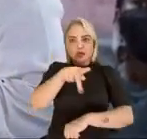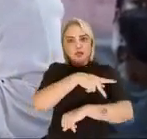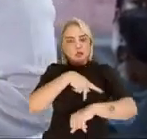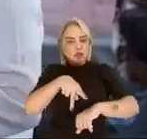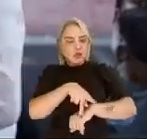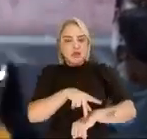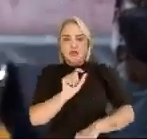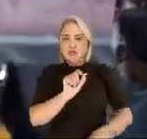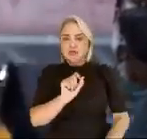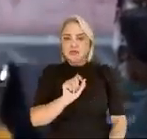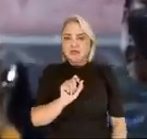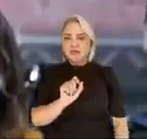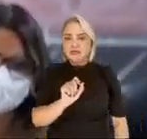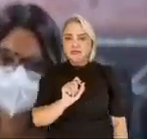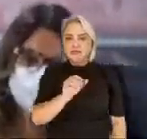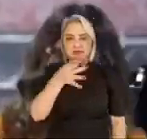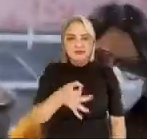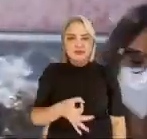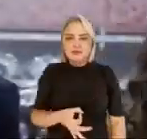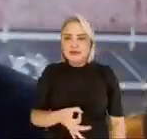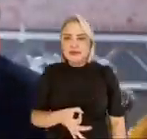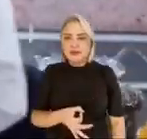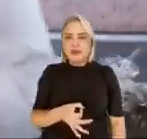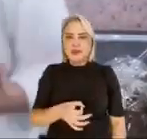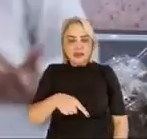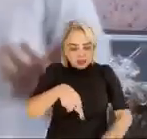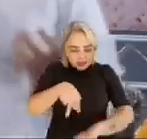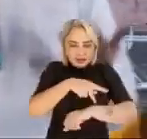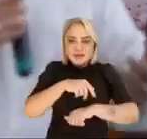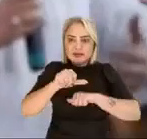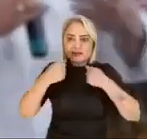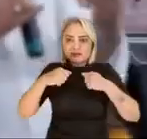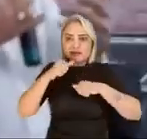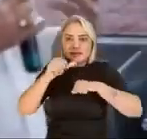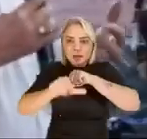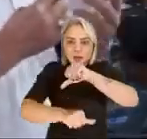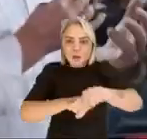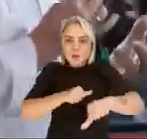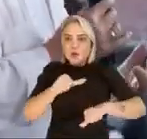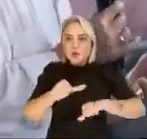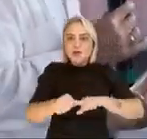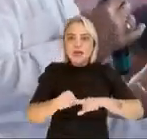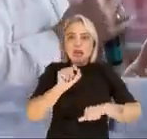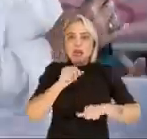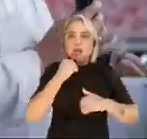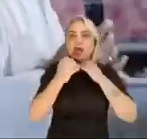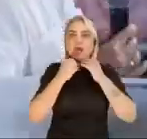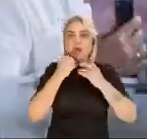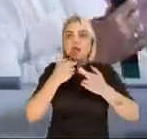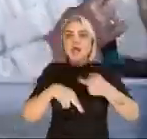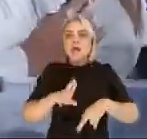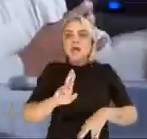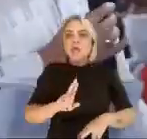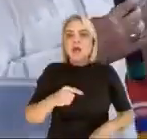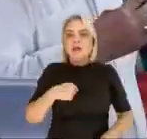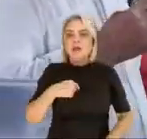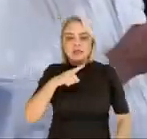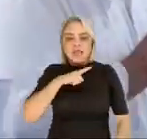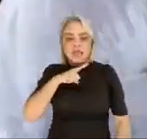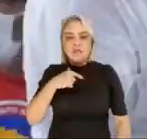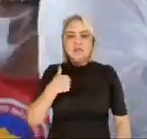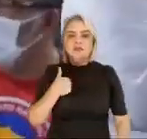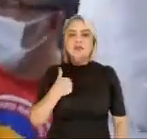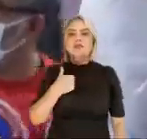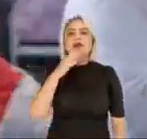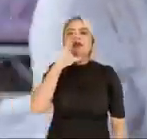certo. É esse país que precisa mudar. E aqui ninguém precisa ser revolucionário. Nós temos que ser cristãos,